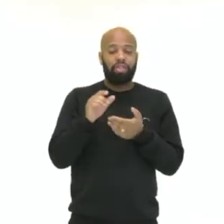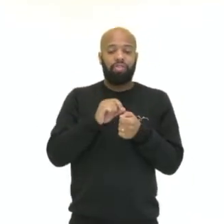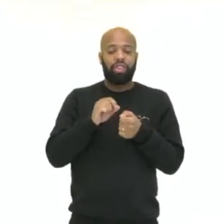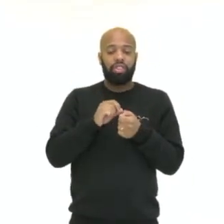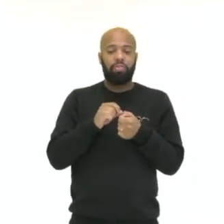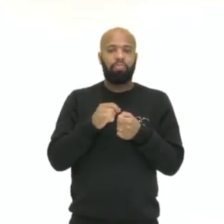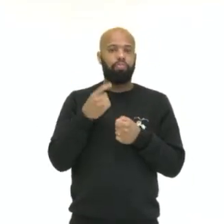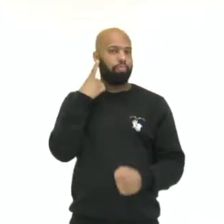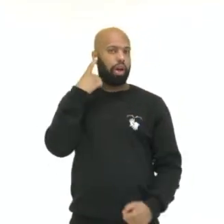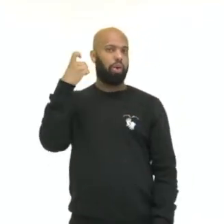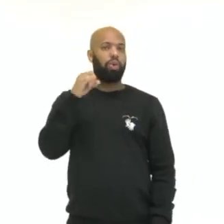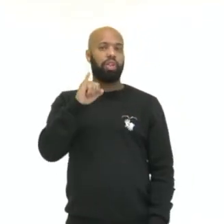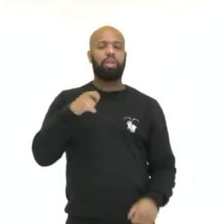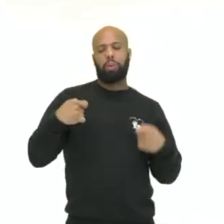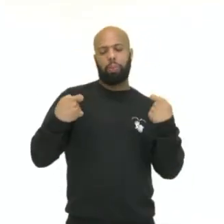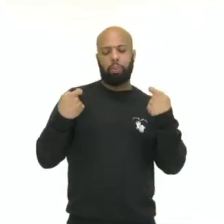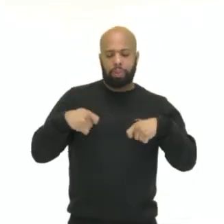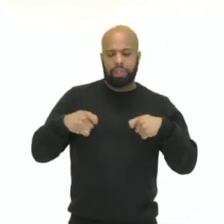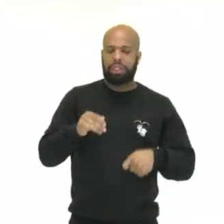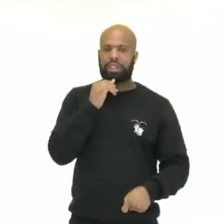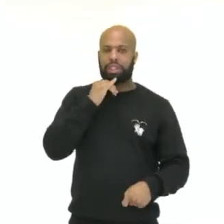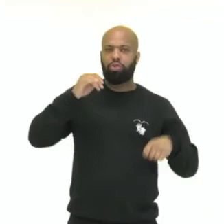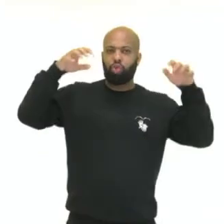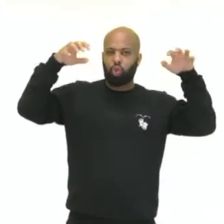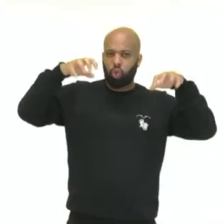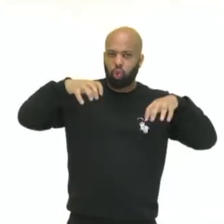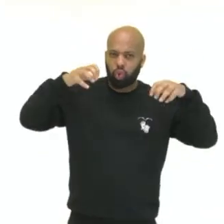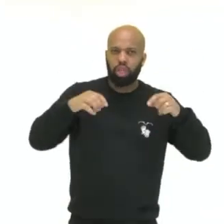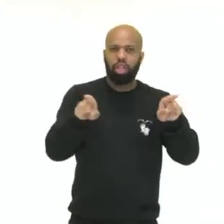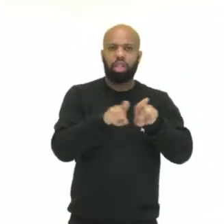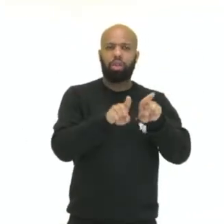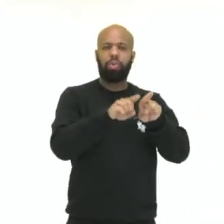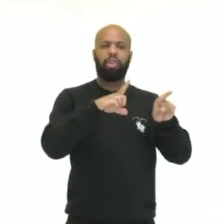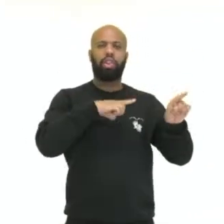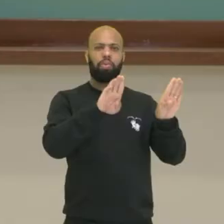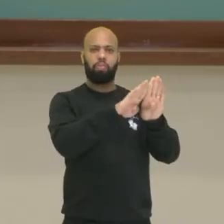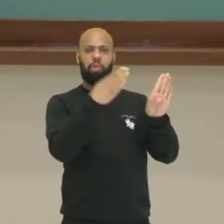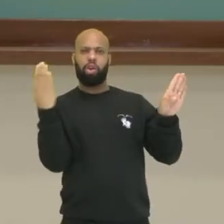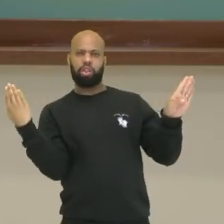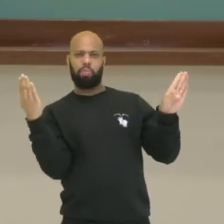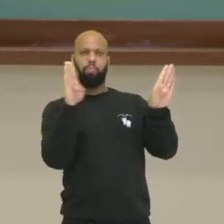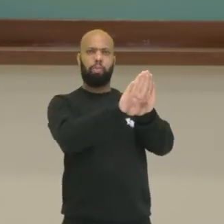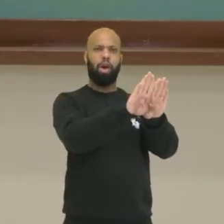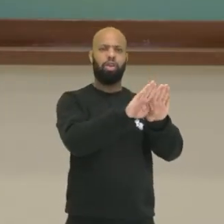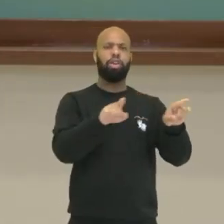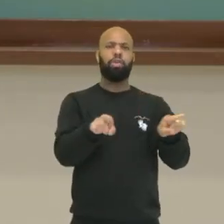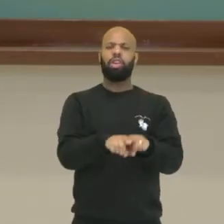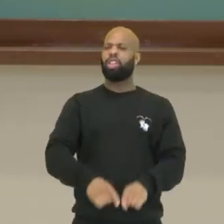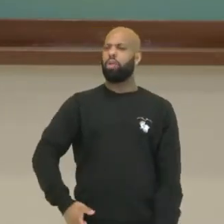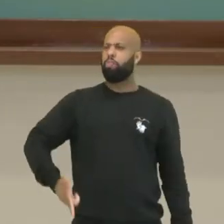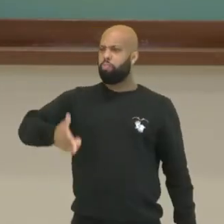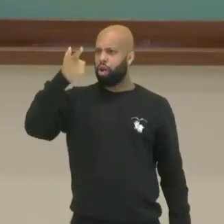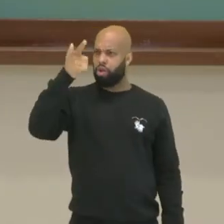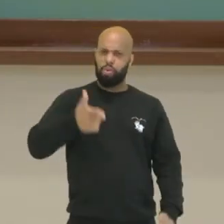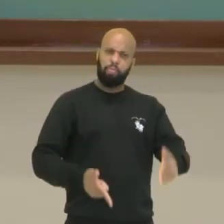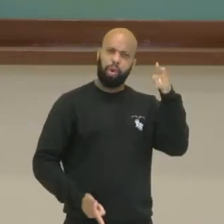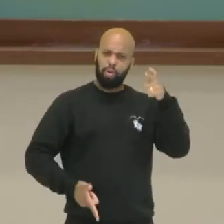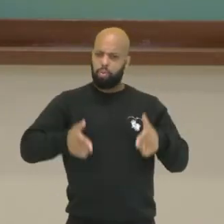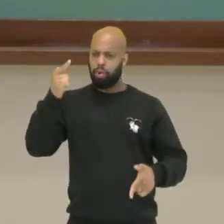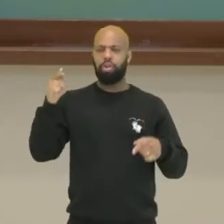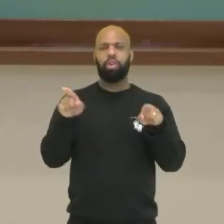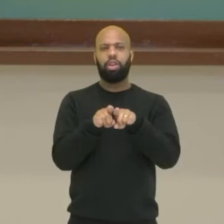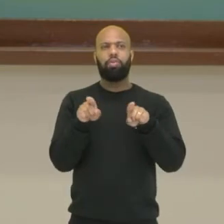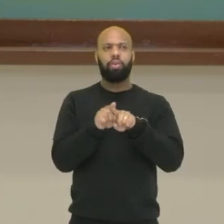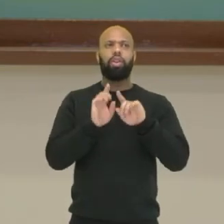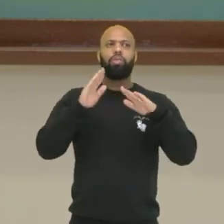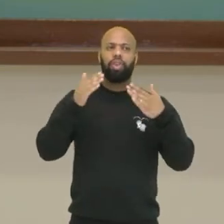exemplo, barulho de chuva, som de porta batendo, tiros. Os efeitos sonoros no